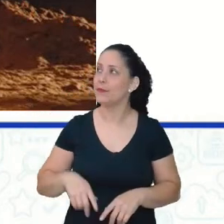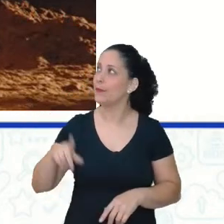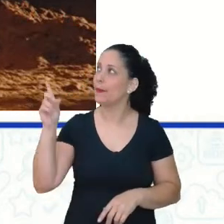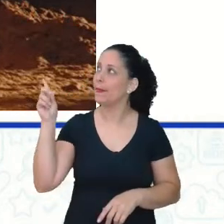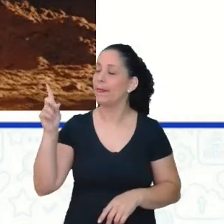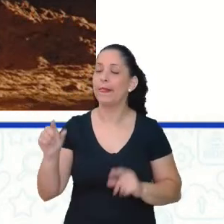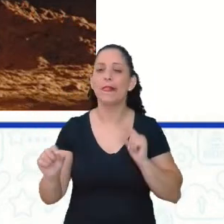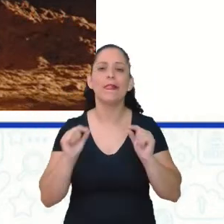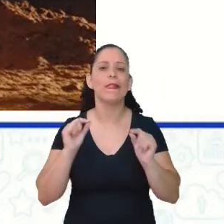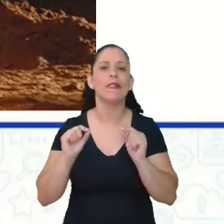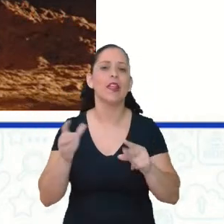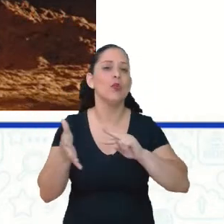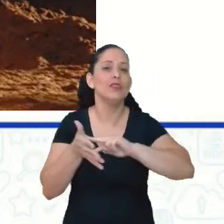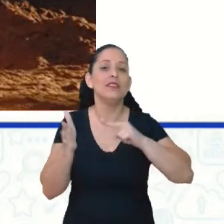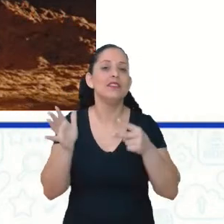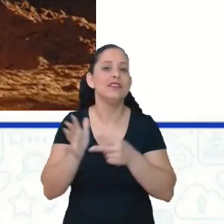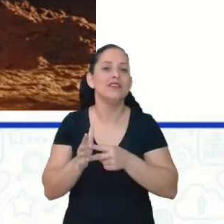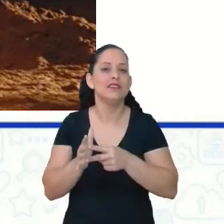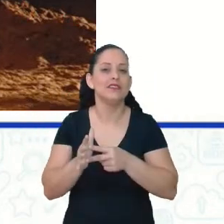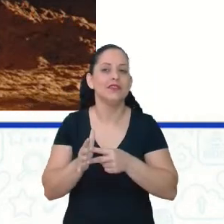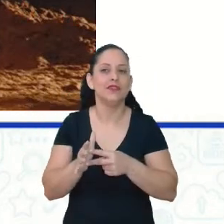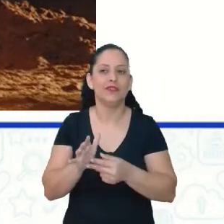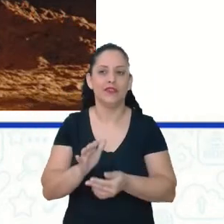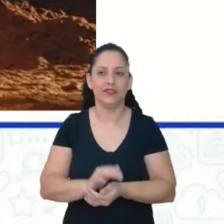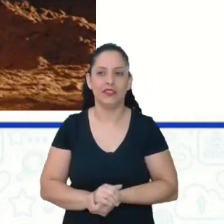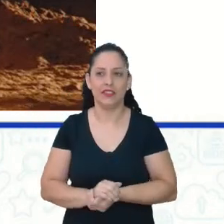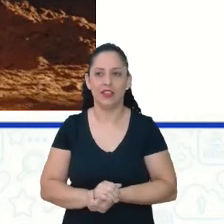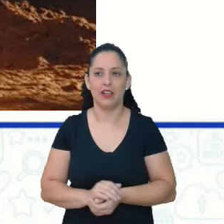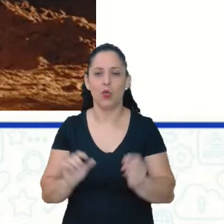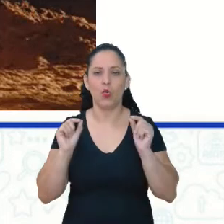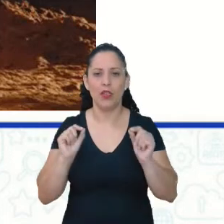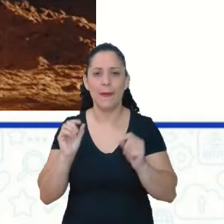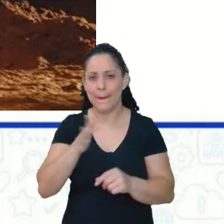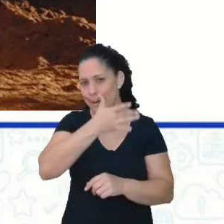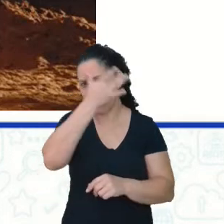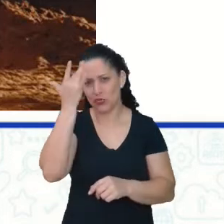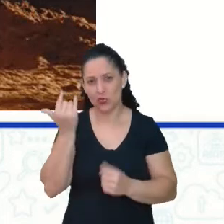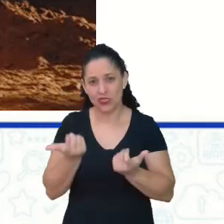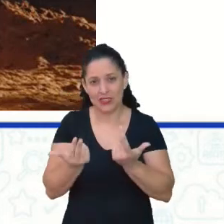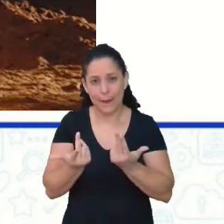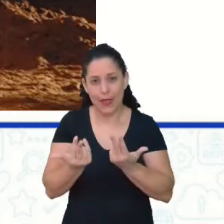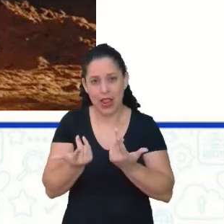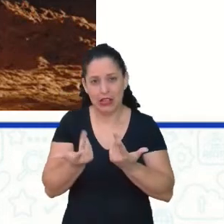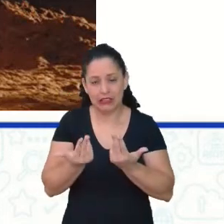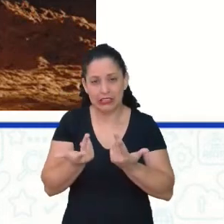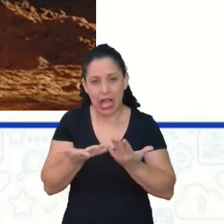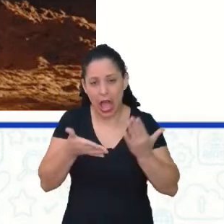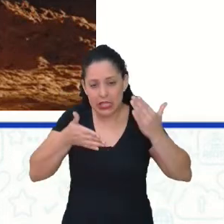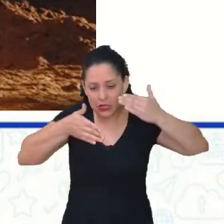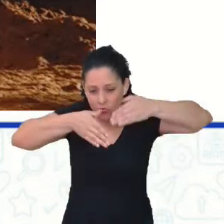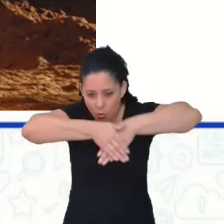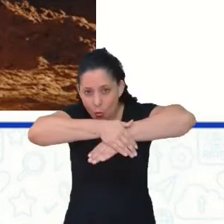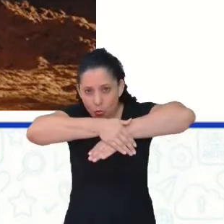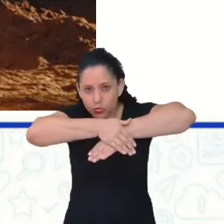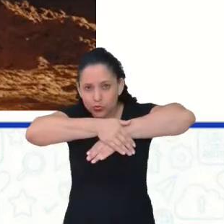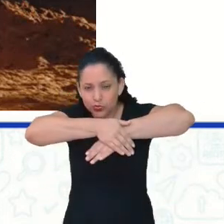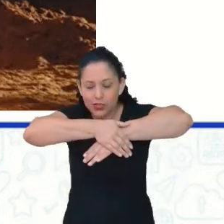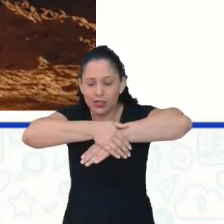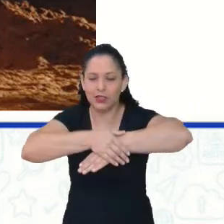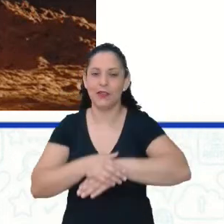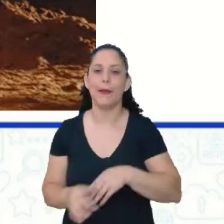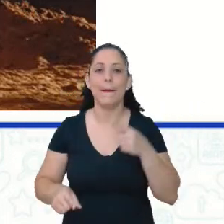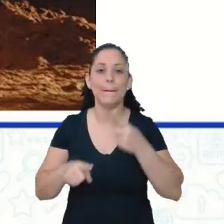que isso quer dizer? Não, e eu estou colocando... Pessoas que se enterram. O que é que ele... exatamente, porque numa situação